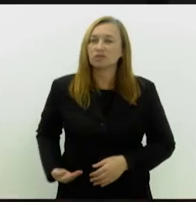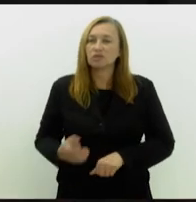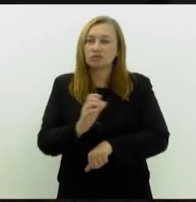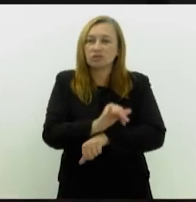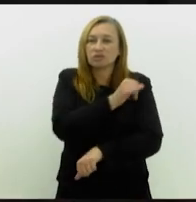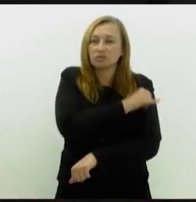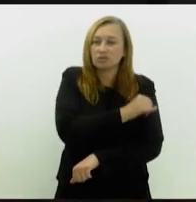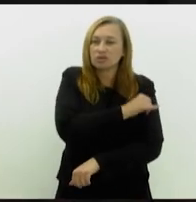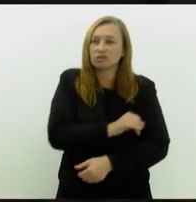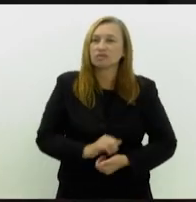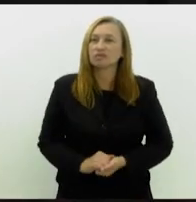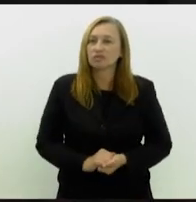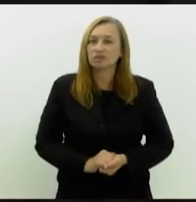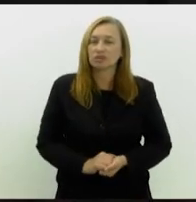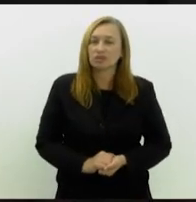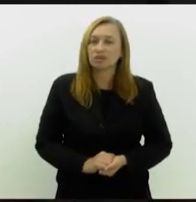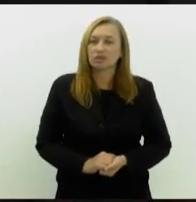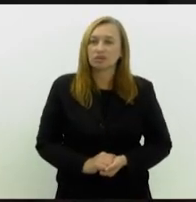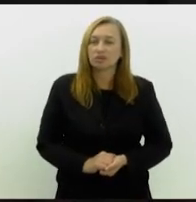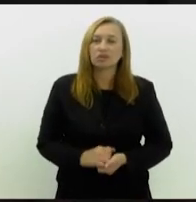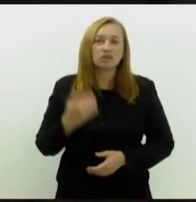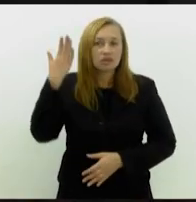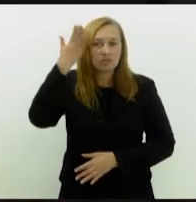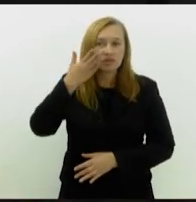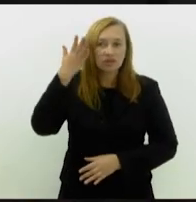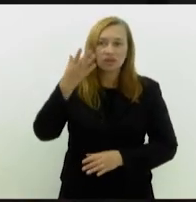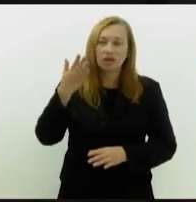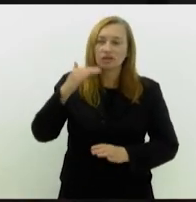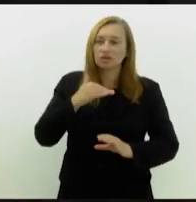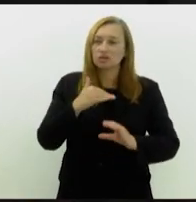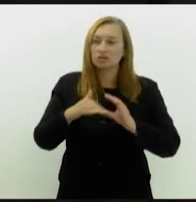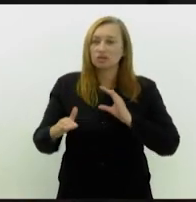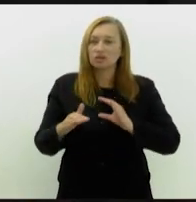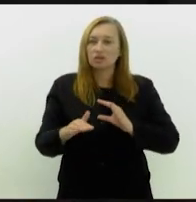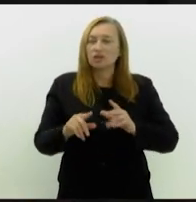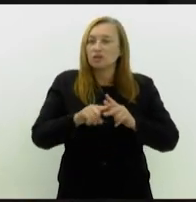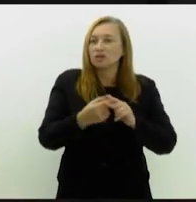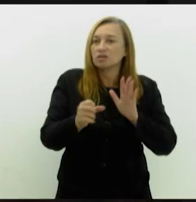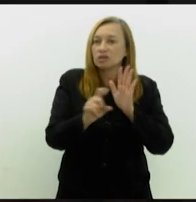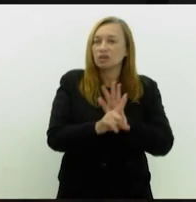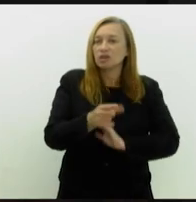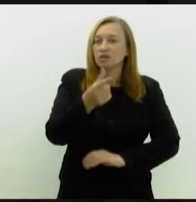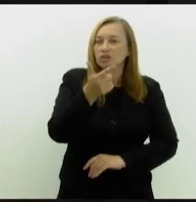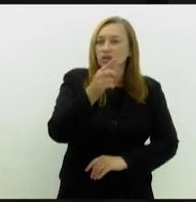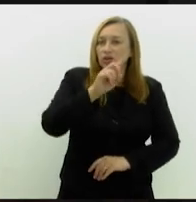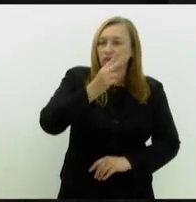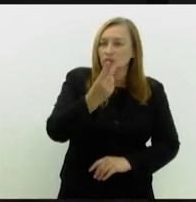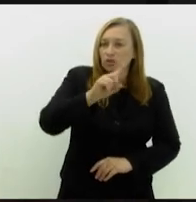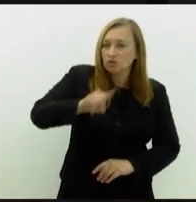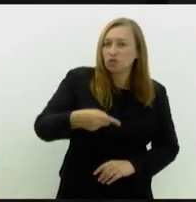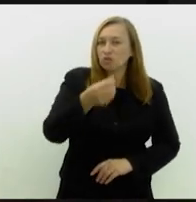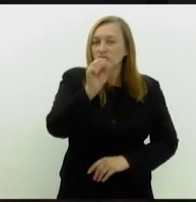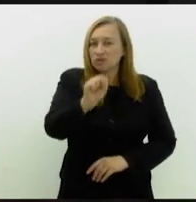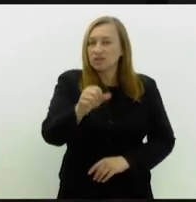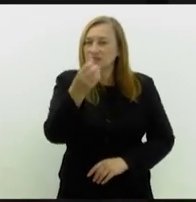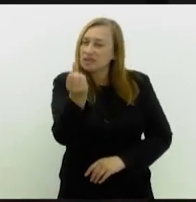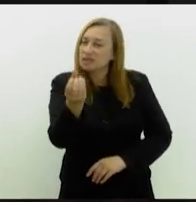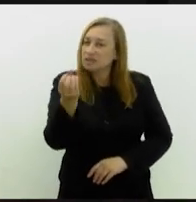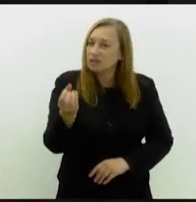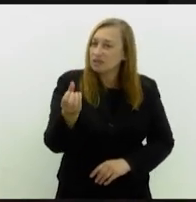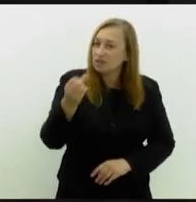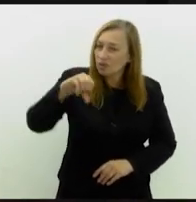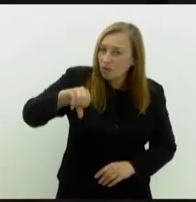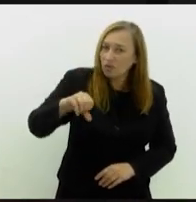Governador do Estado do Rio o envio de mensagem dispondo Sobre a alteração na lei 2869 de 18 de dezembro